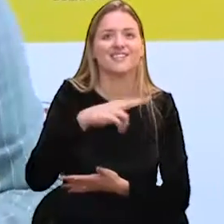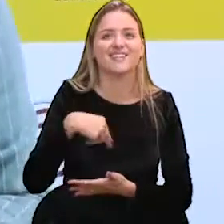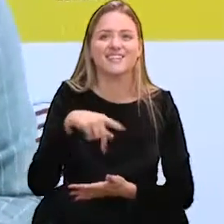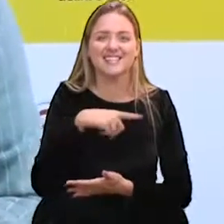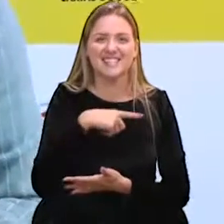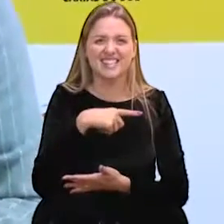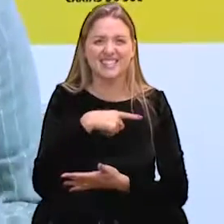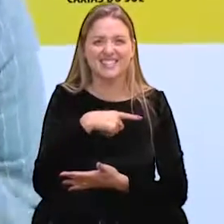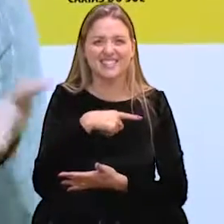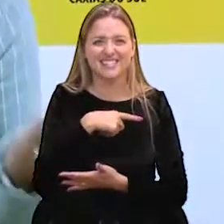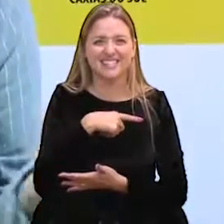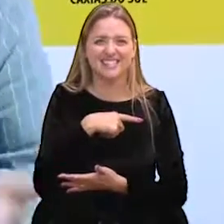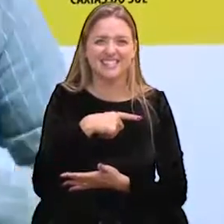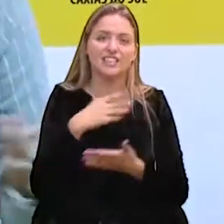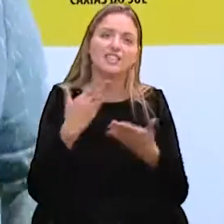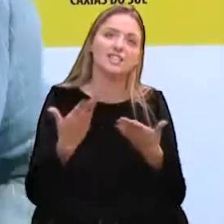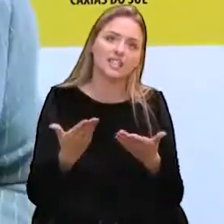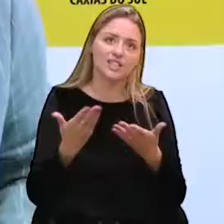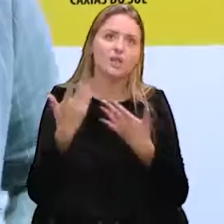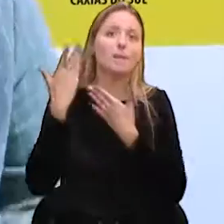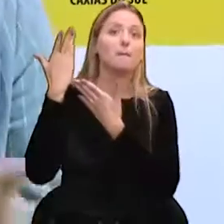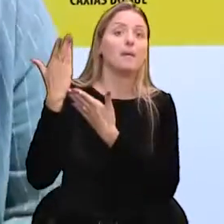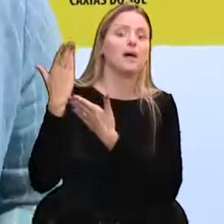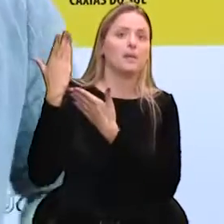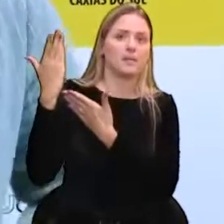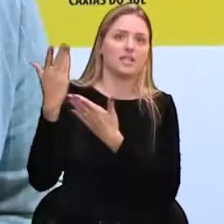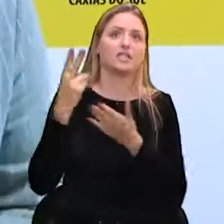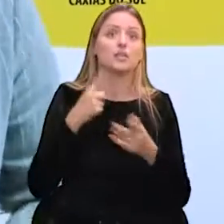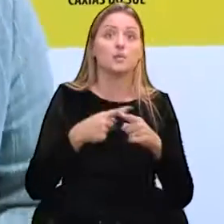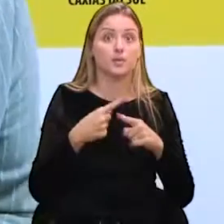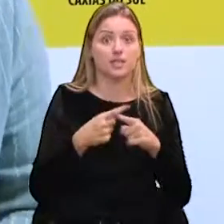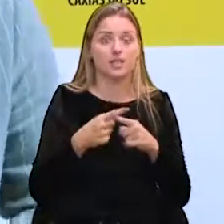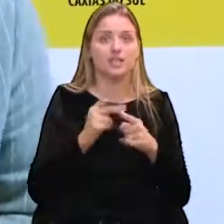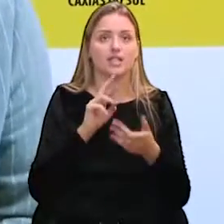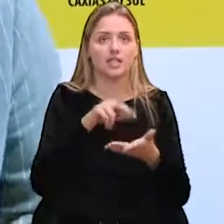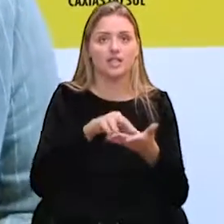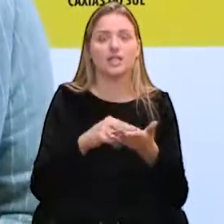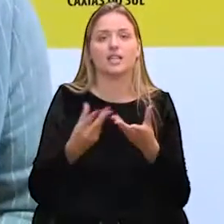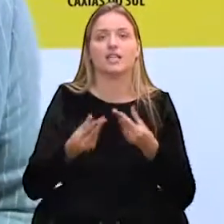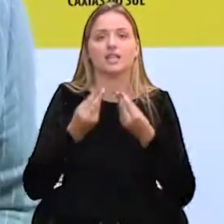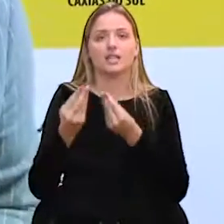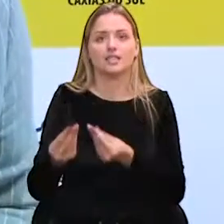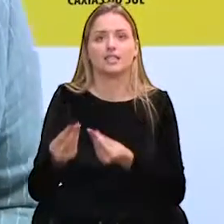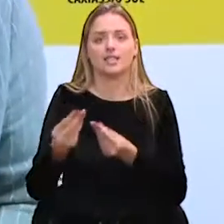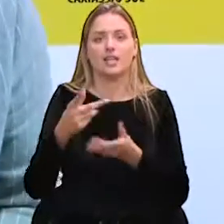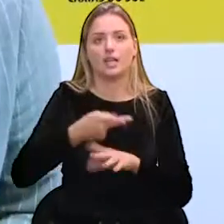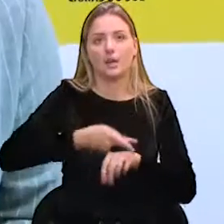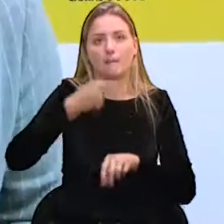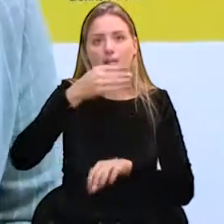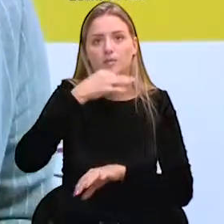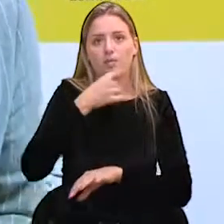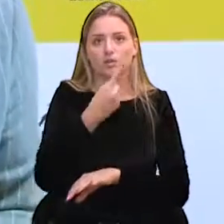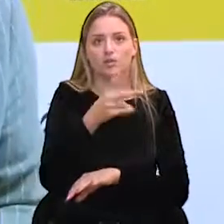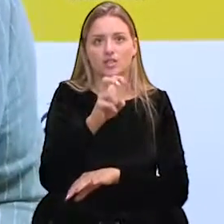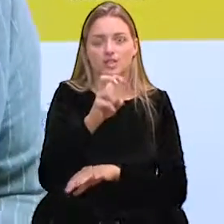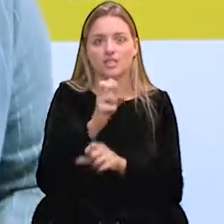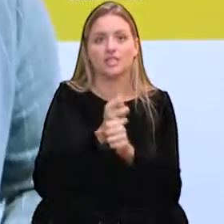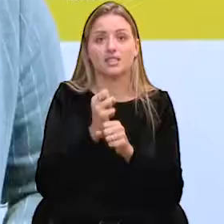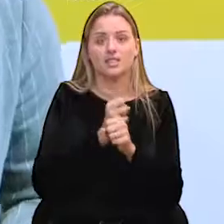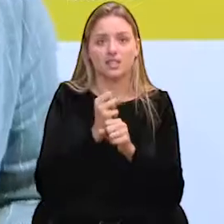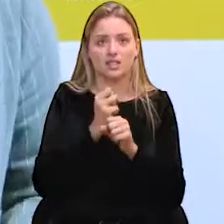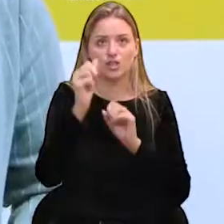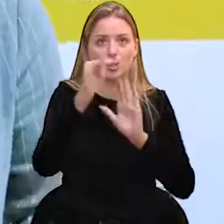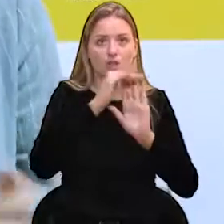aí uma grande, eu diria, uma homenagem, porque na realidade é uma entrega do Prêmio Caxias do Sul aos 15 anos do